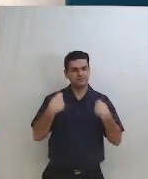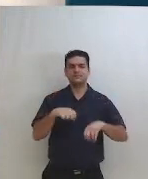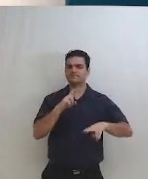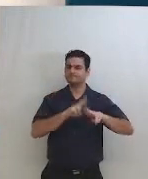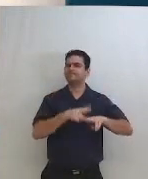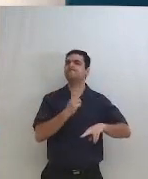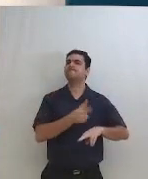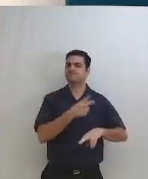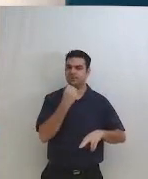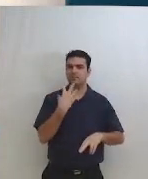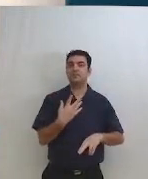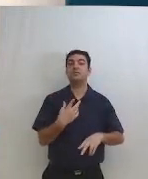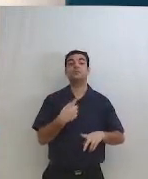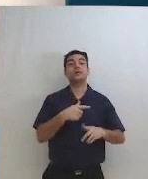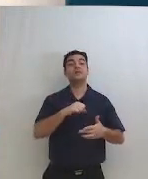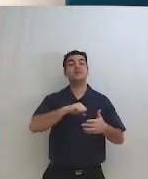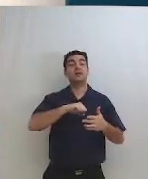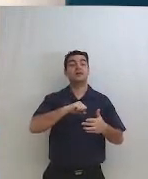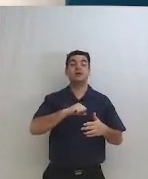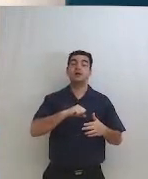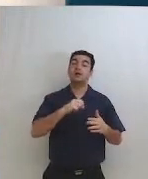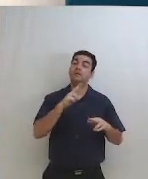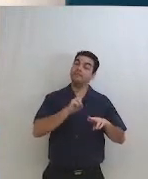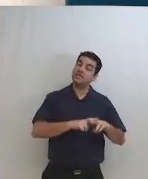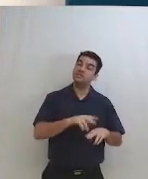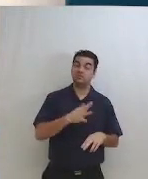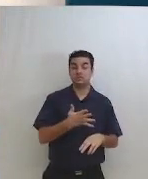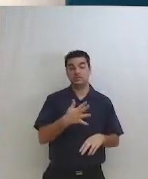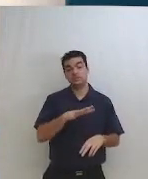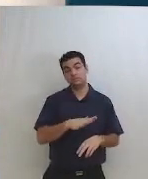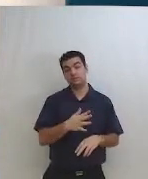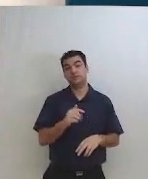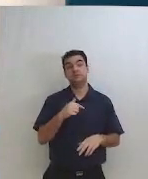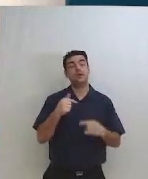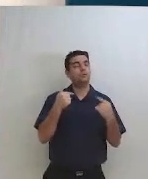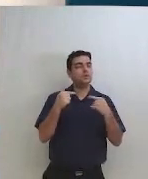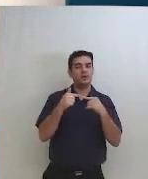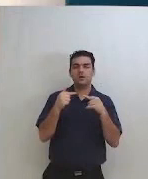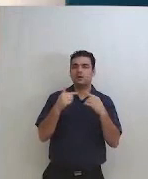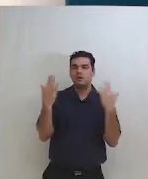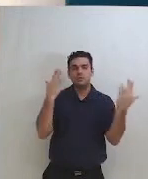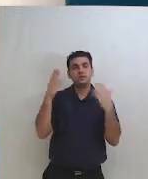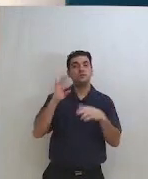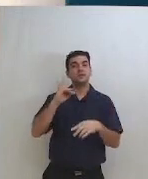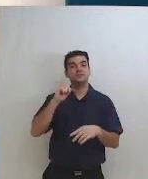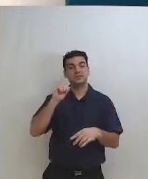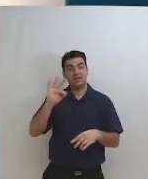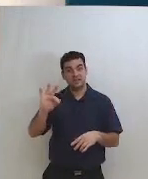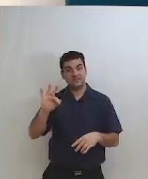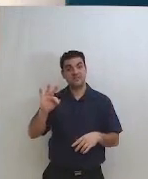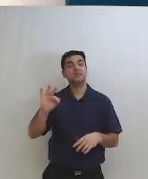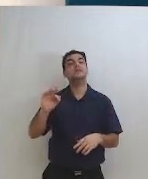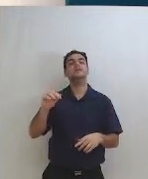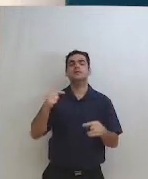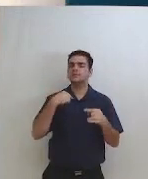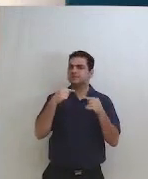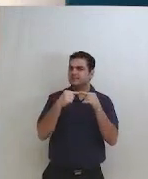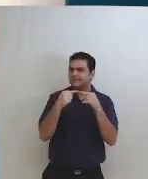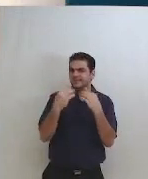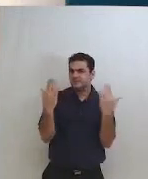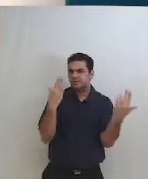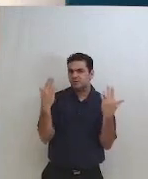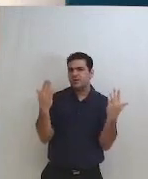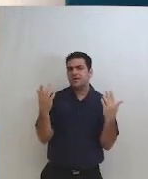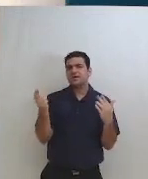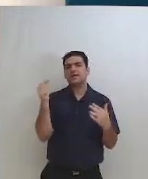de regime semiaberto na sentença, alinhando-se ao entendimento consolidado pelo Supremo, que tem admitido a adequação da